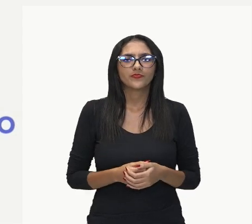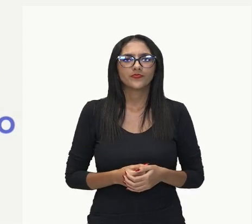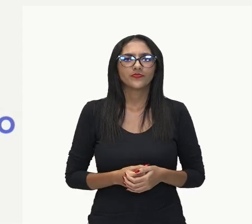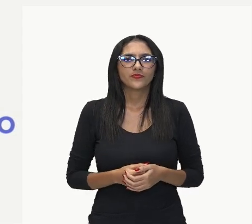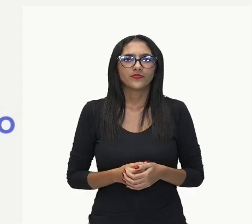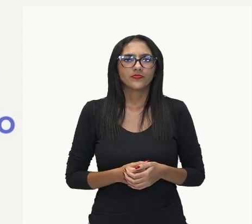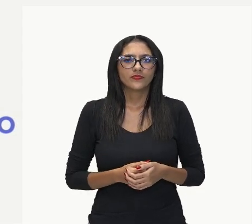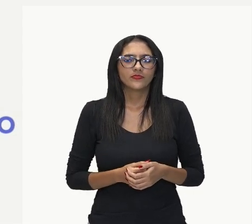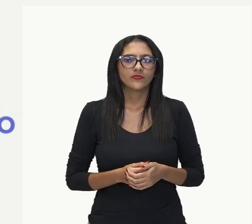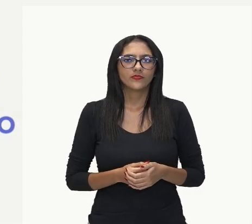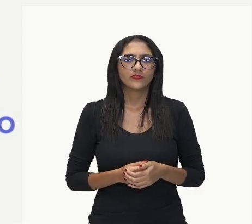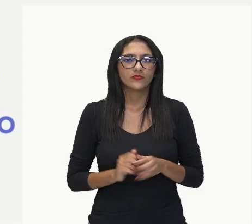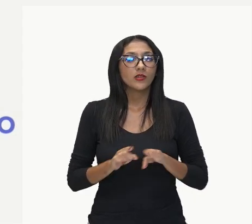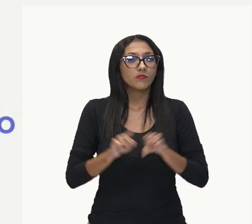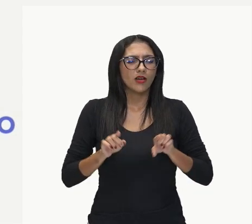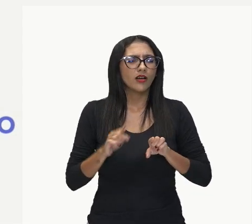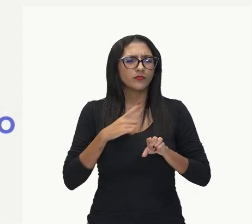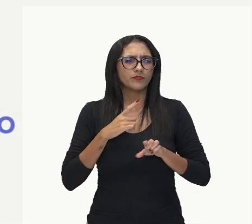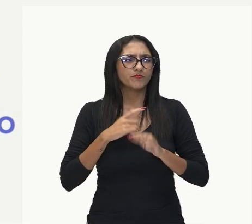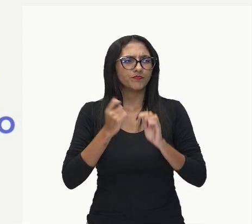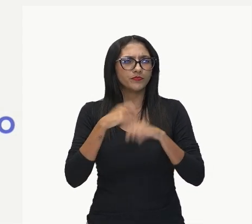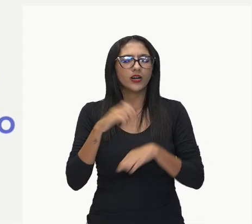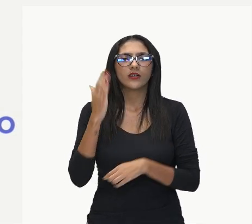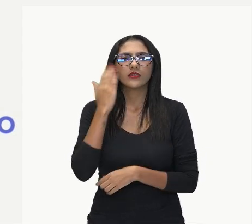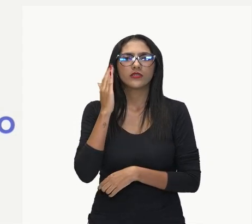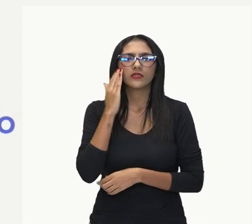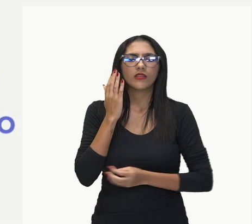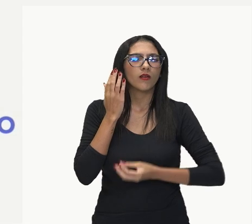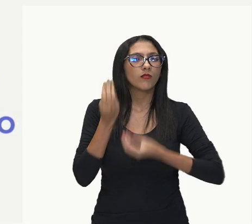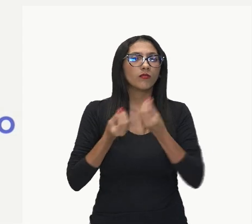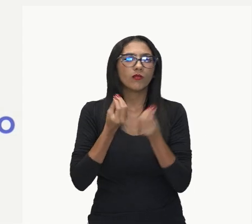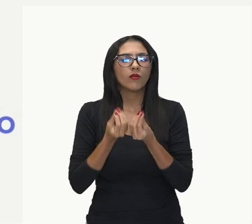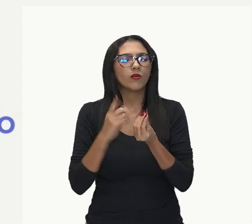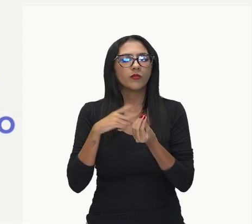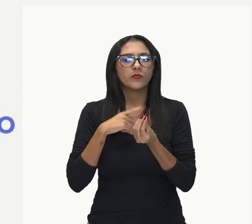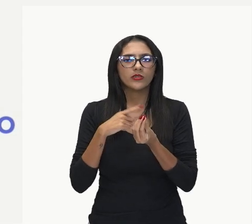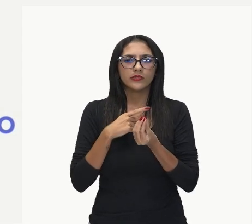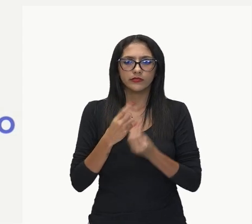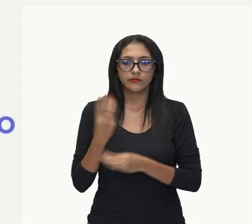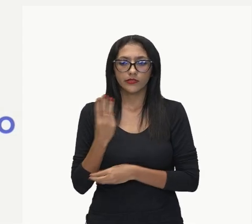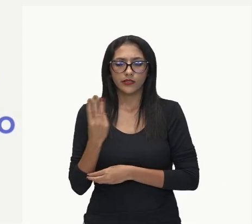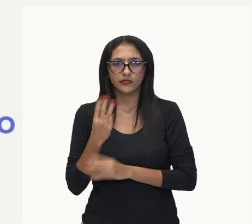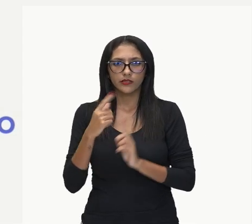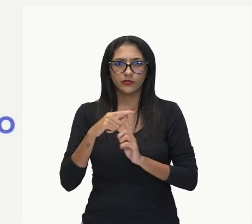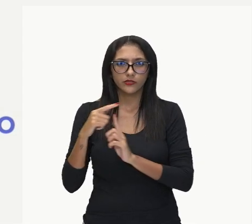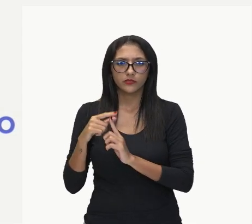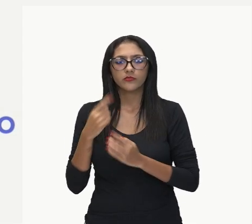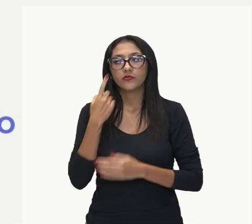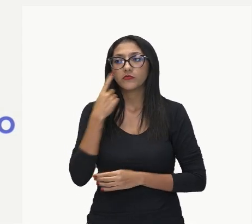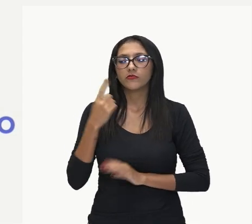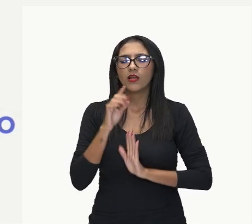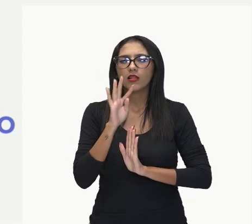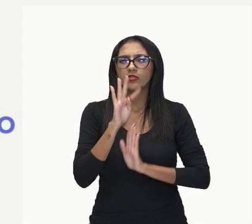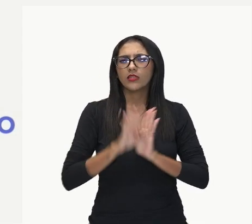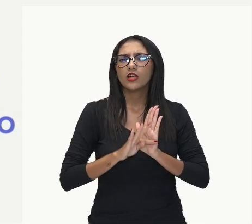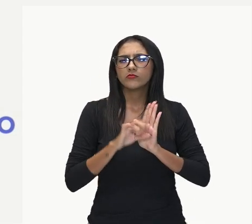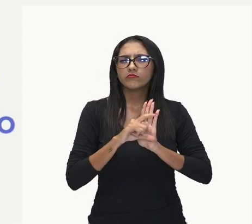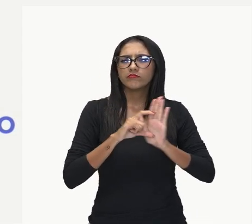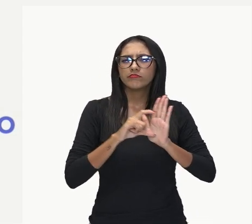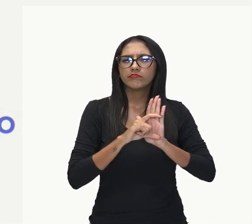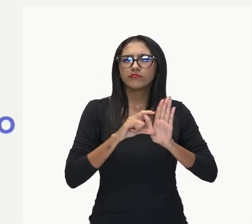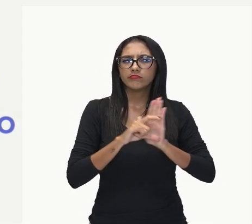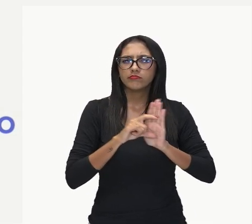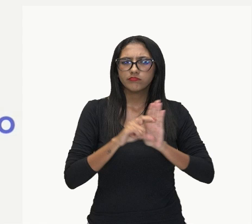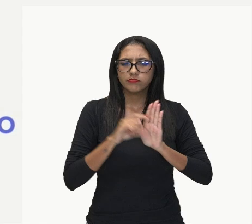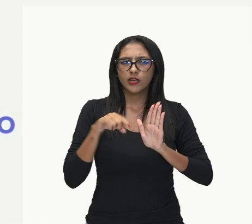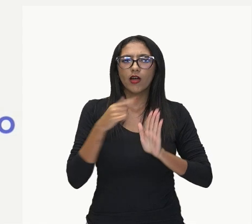Mas, para que a gente possa ter compreensão do discurso indireto, leiam comigo esse trecho do personagem Fabiano,